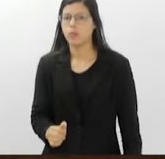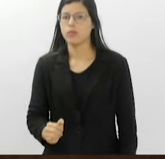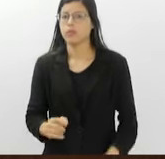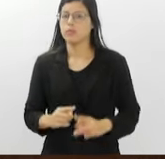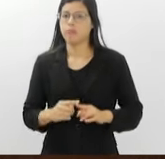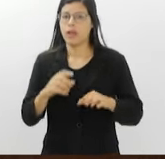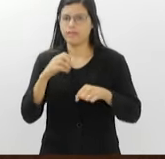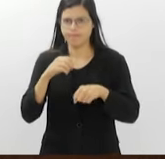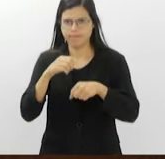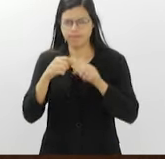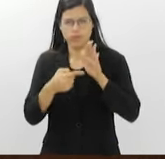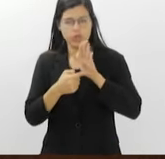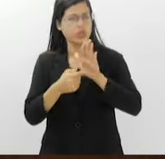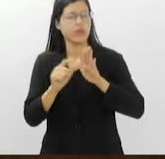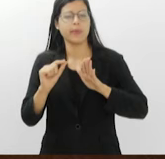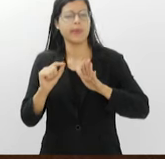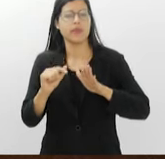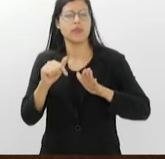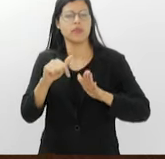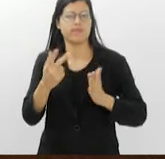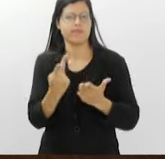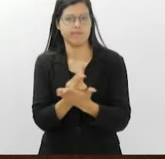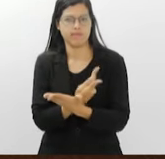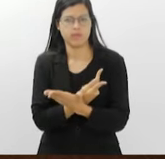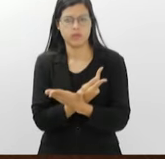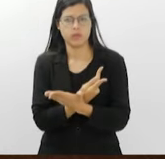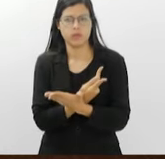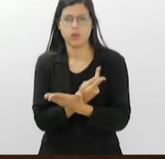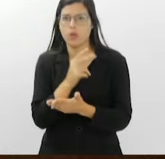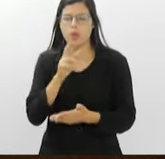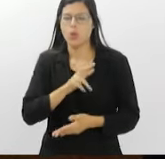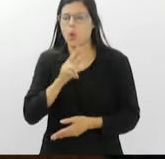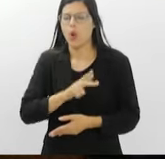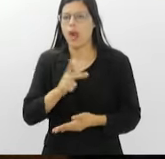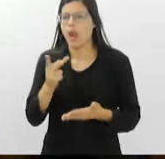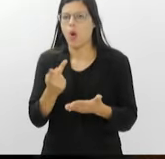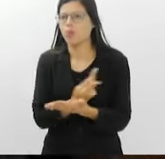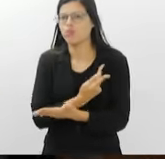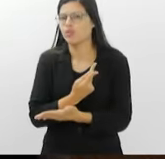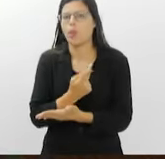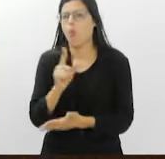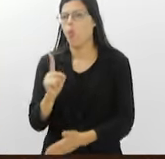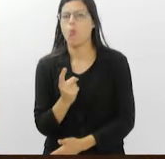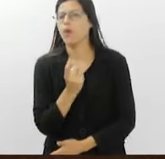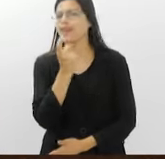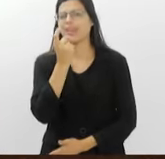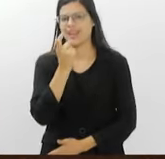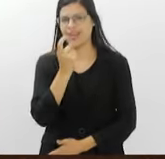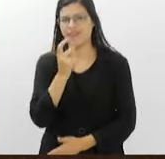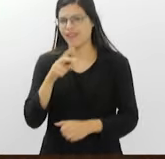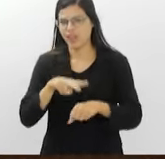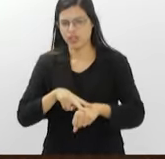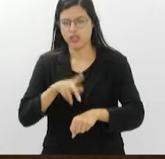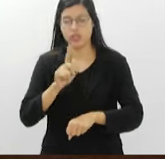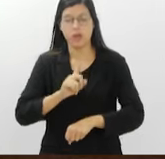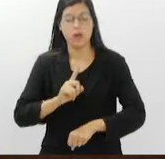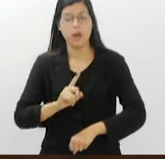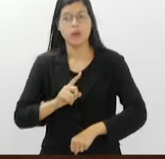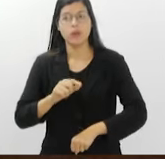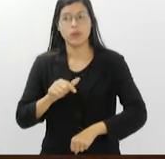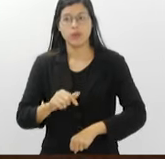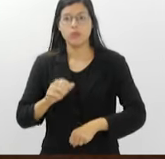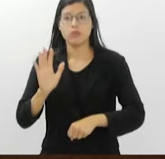que esse fato não é um fato isolado. Essas informações foram passadas